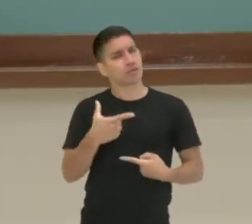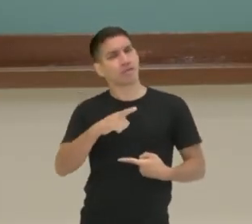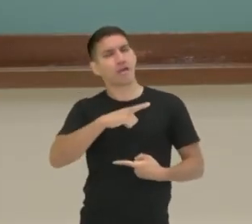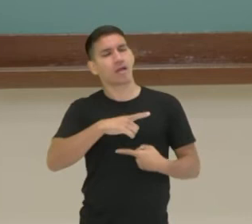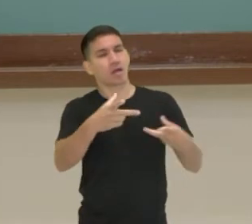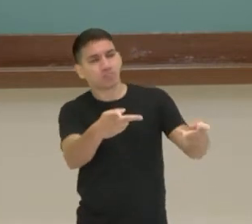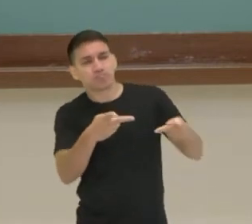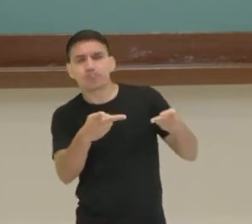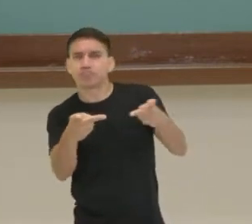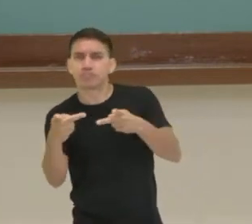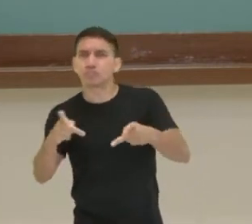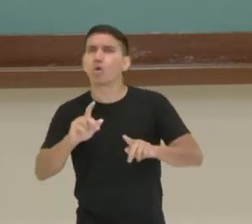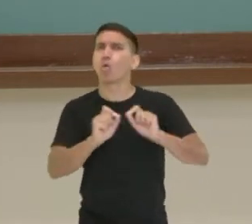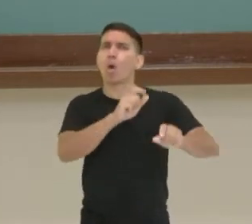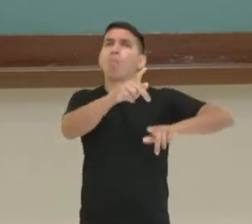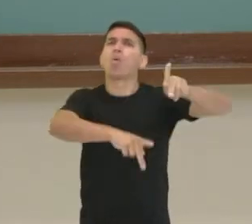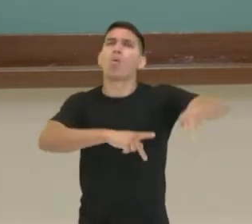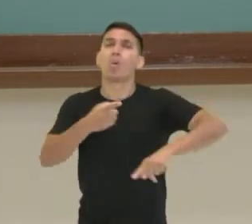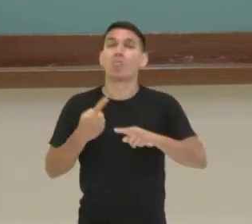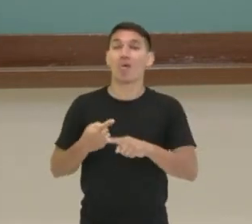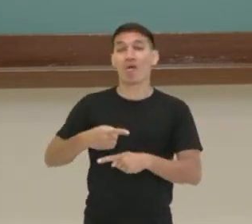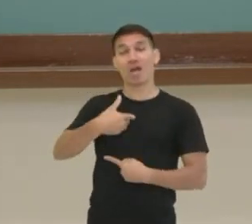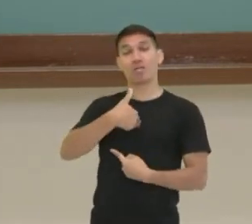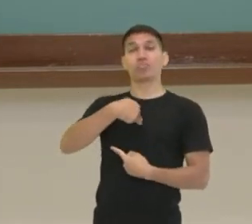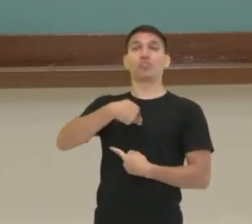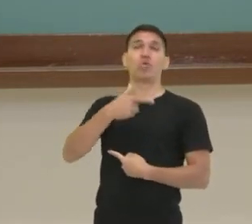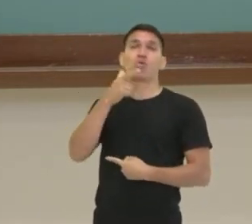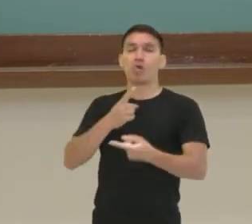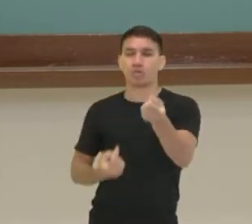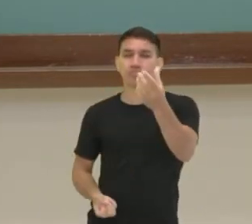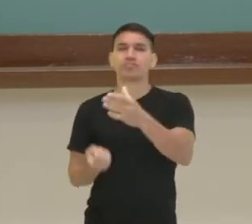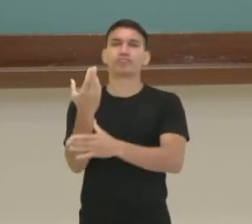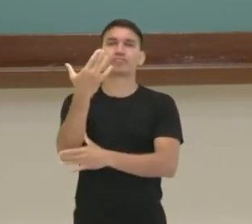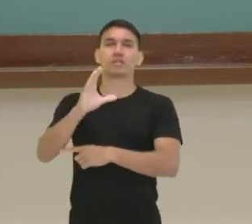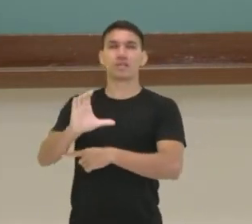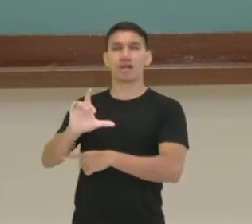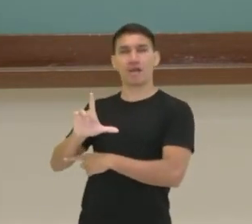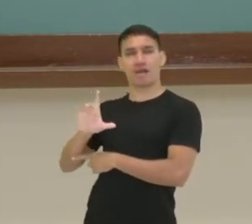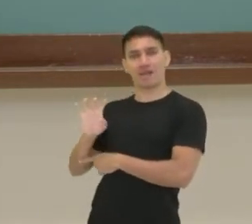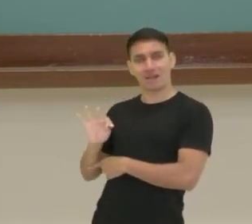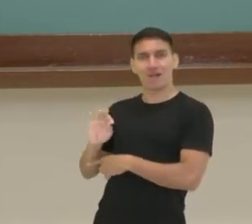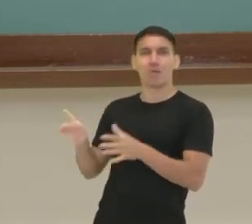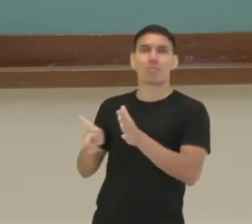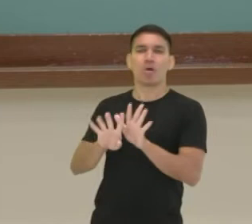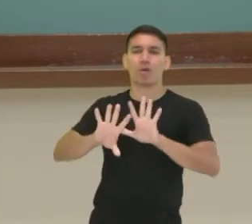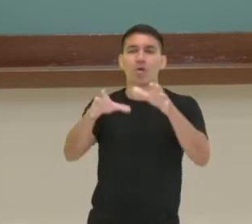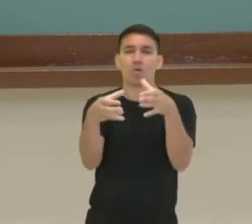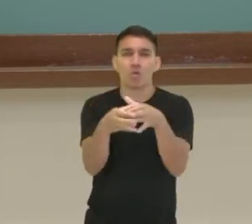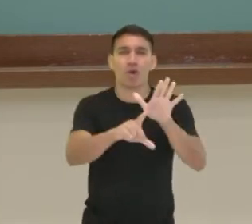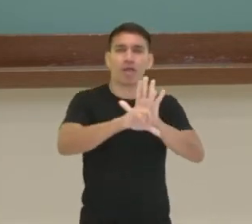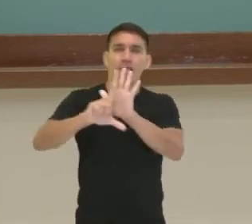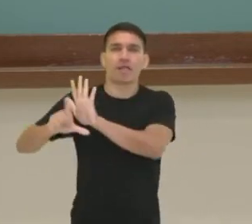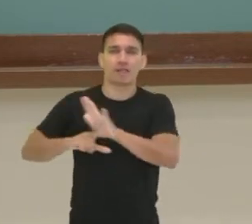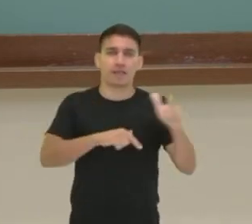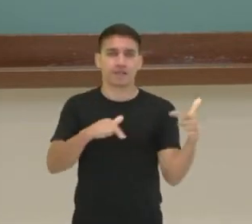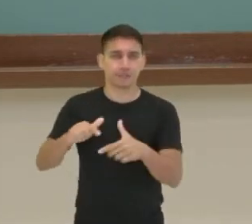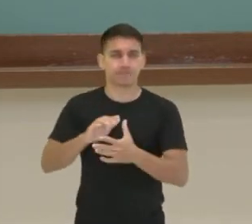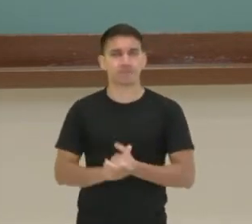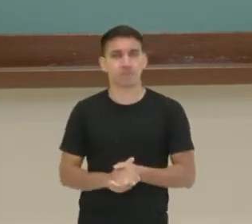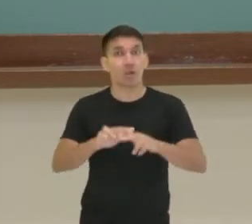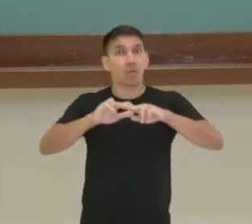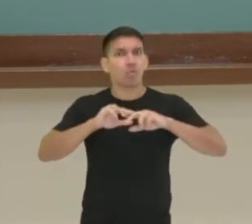população, porque lembre-se que foi ele que promulgou a CLT, a Consolidação das Leis do Trabalho. Por isso, os movimentos